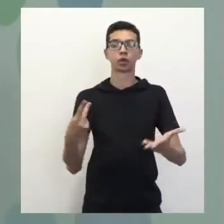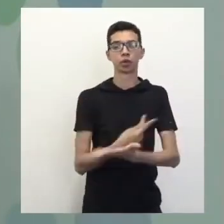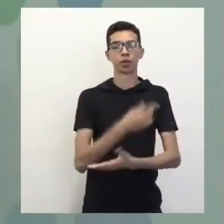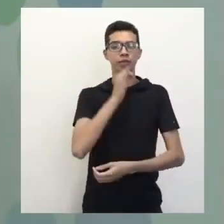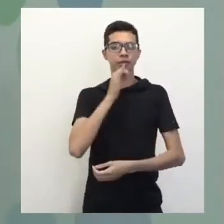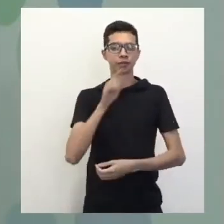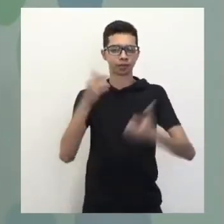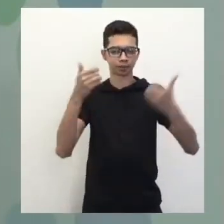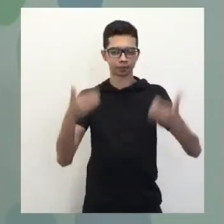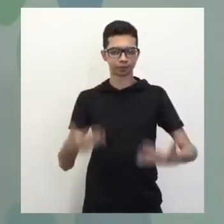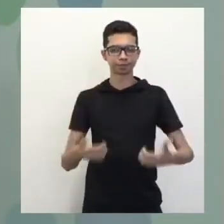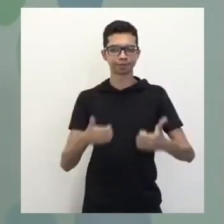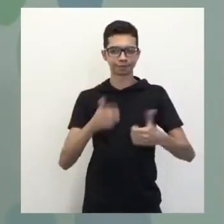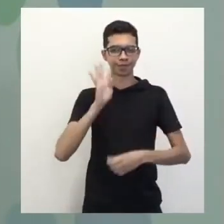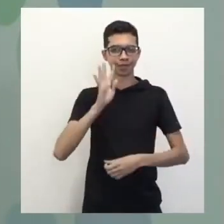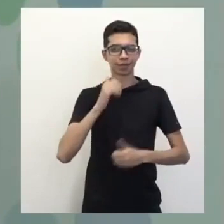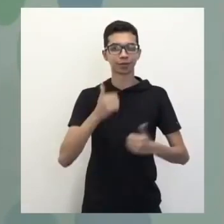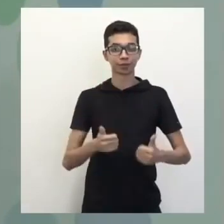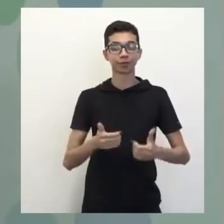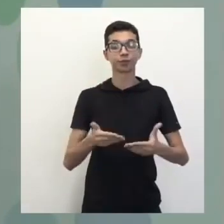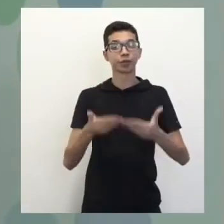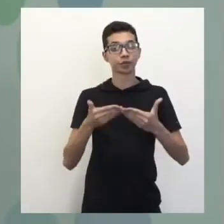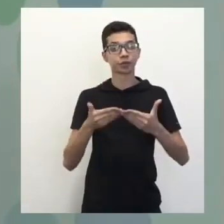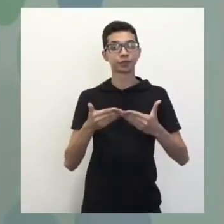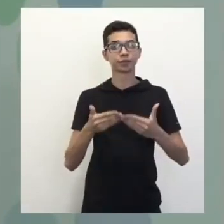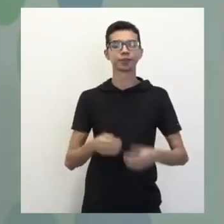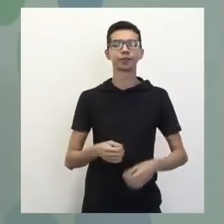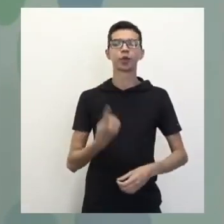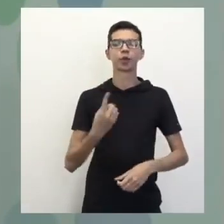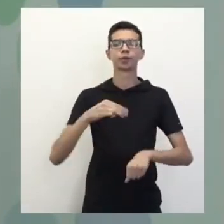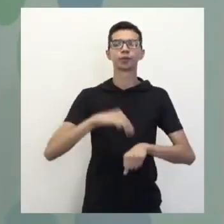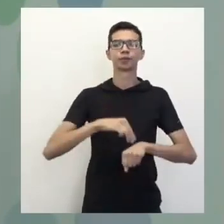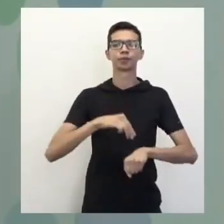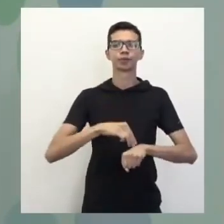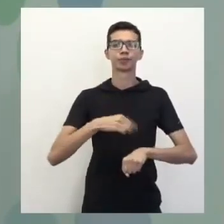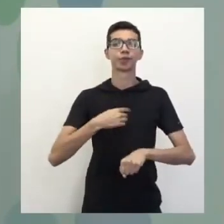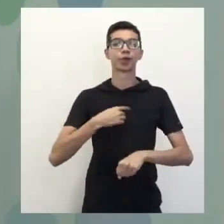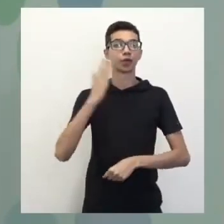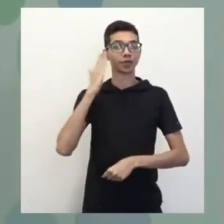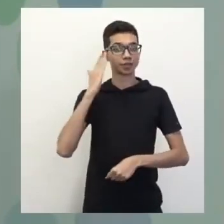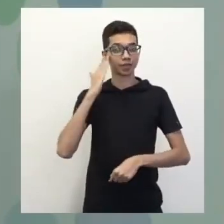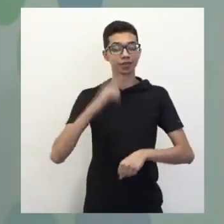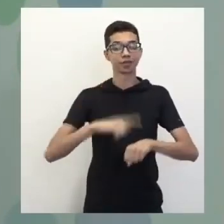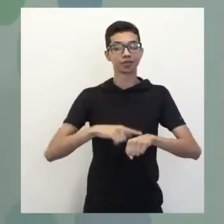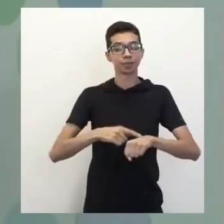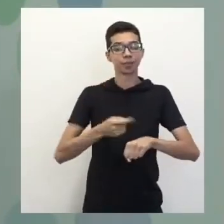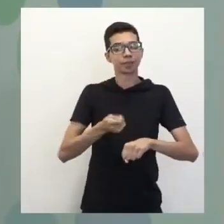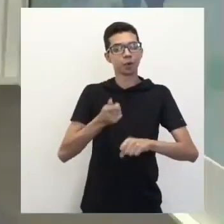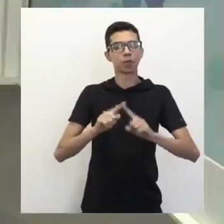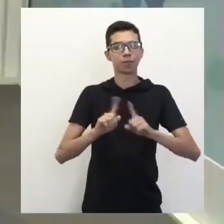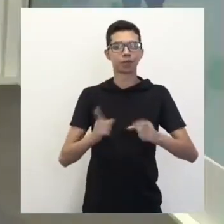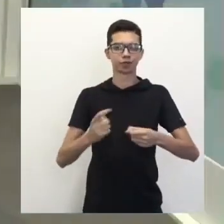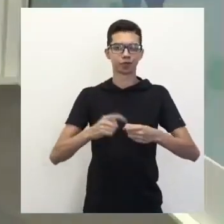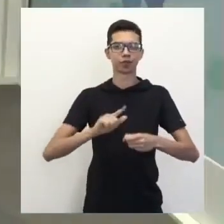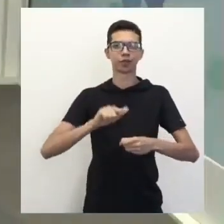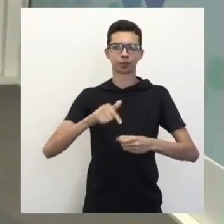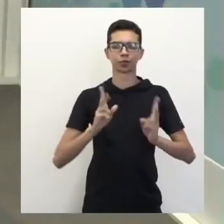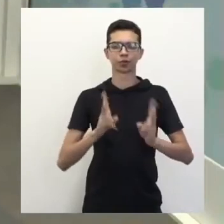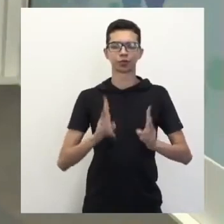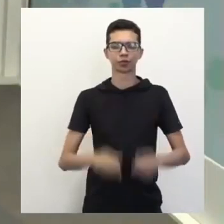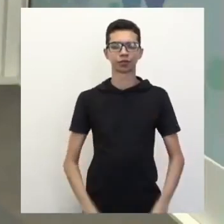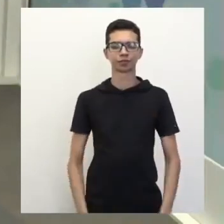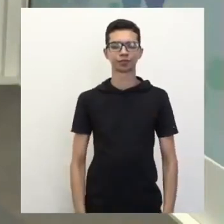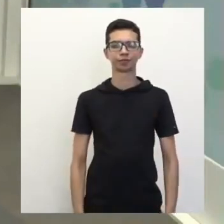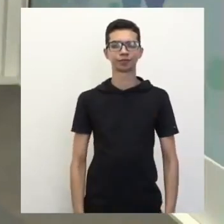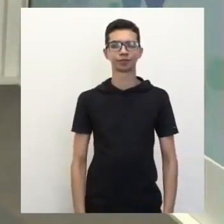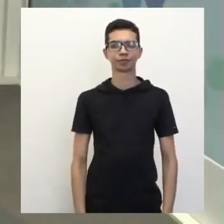Faz essa justificativa bacana para nós, tá, gente? Por favor. 60 segundinhos, eu sei que o tempo é apertado, mas a gente volta aí para dar continuação à